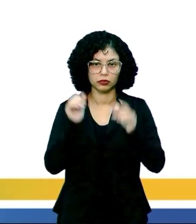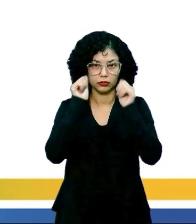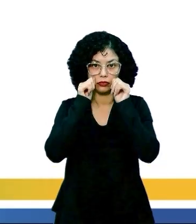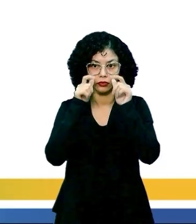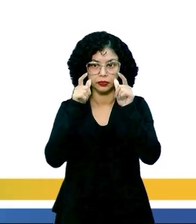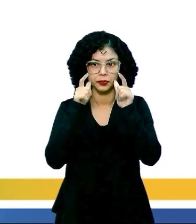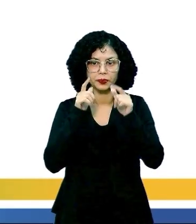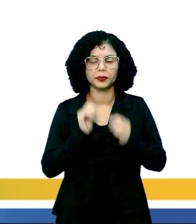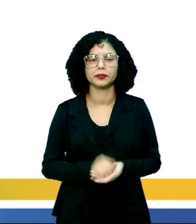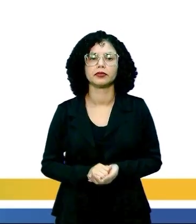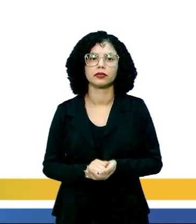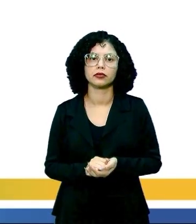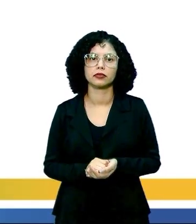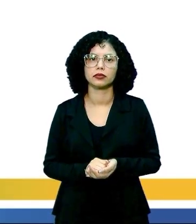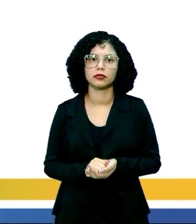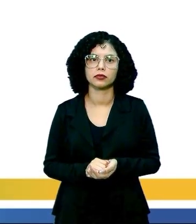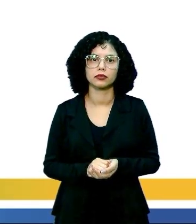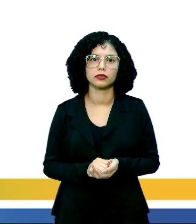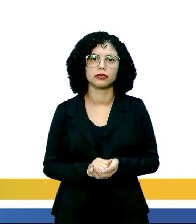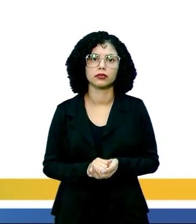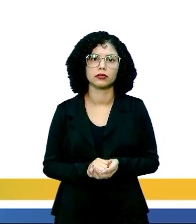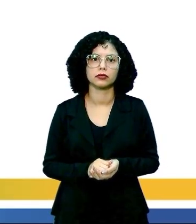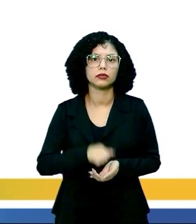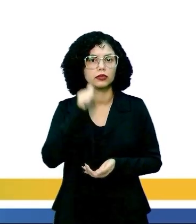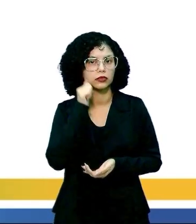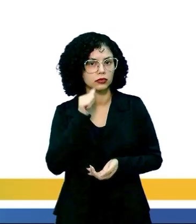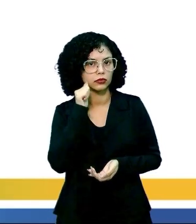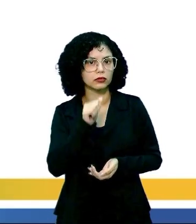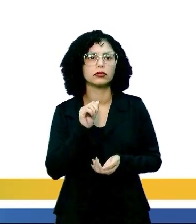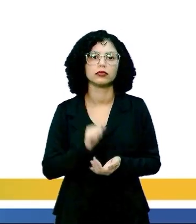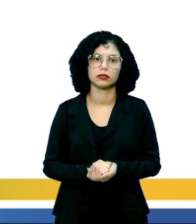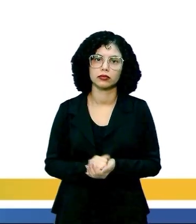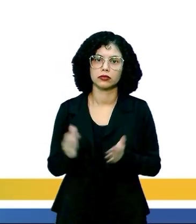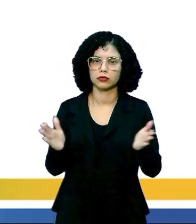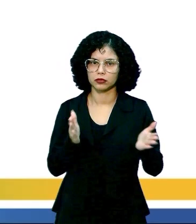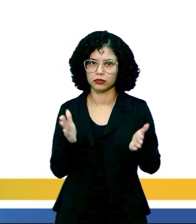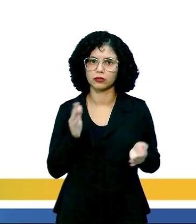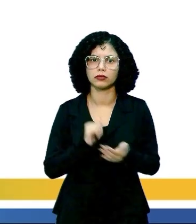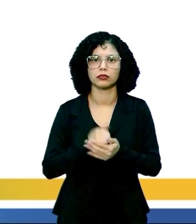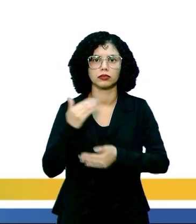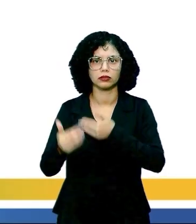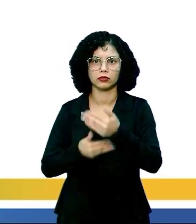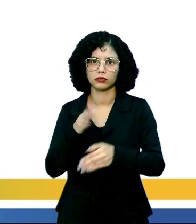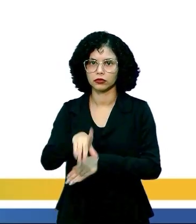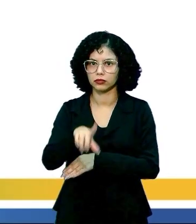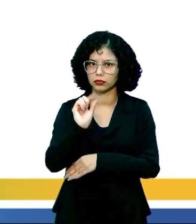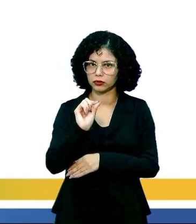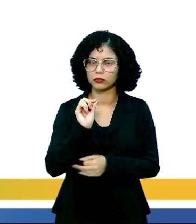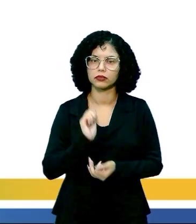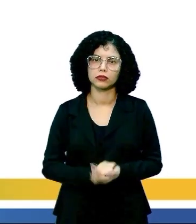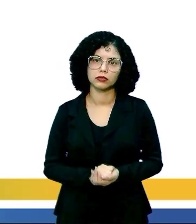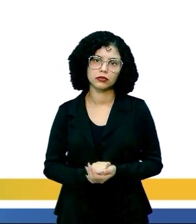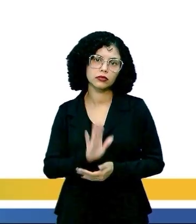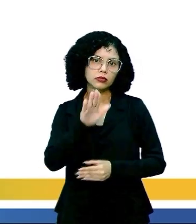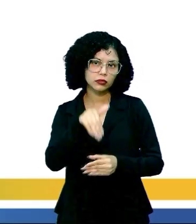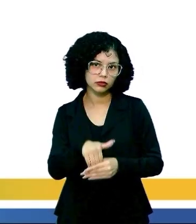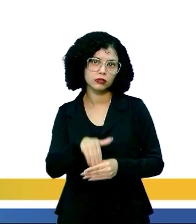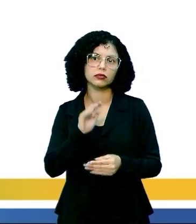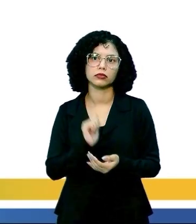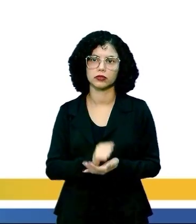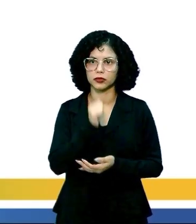a leitura do enunciado. A participação da mulher no processo de decisão